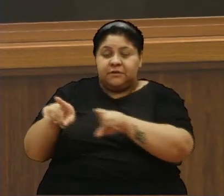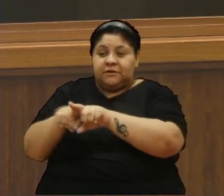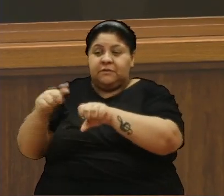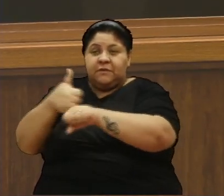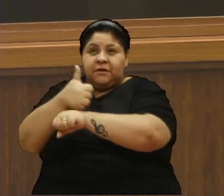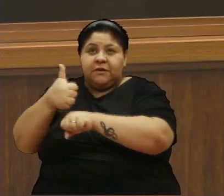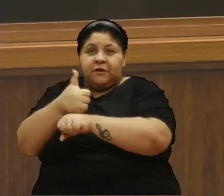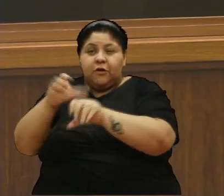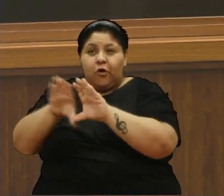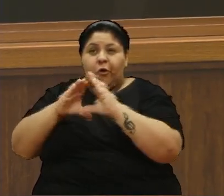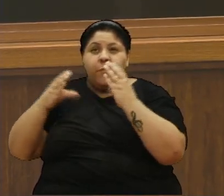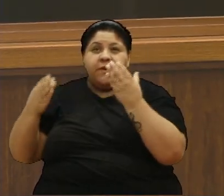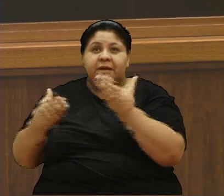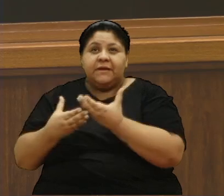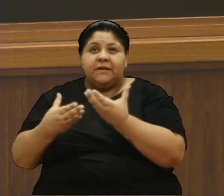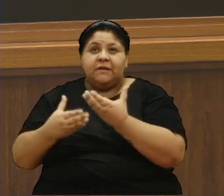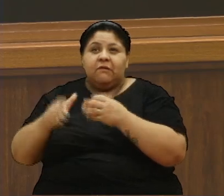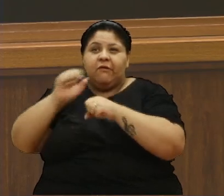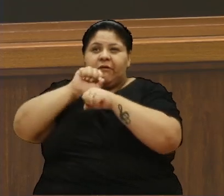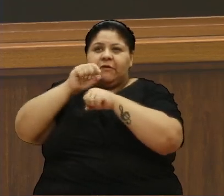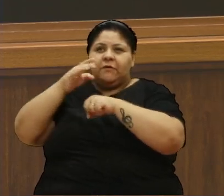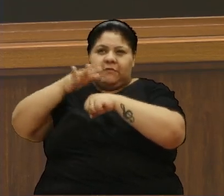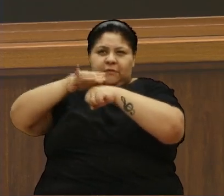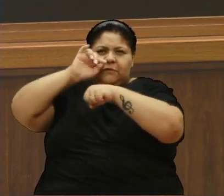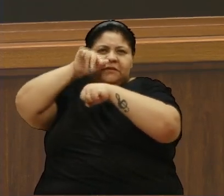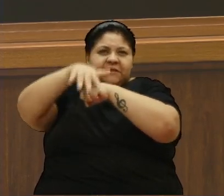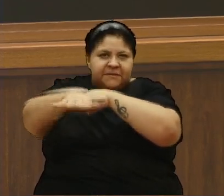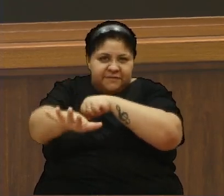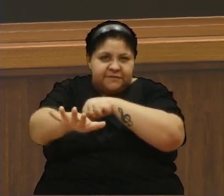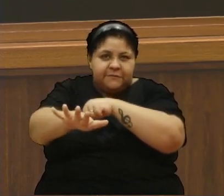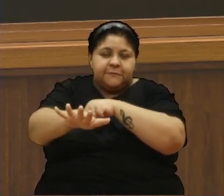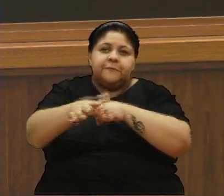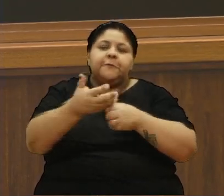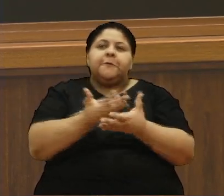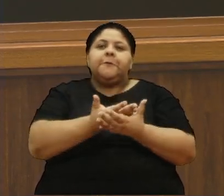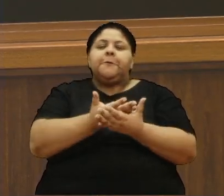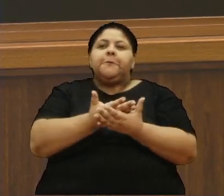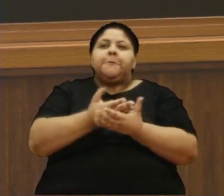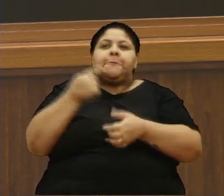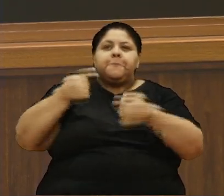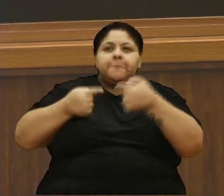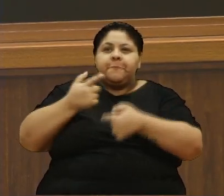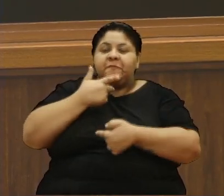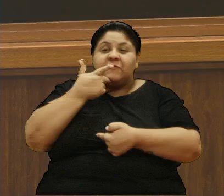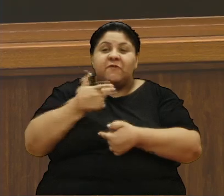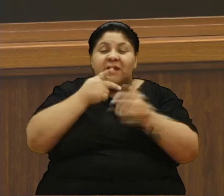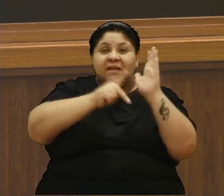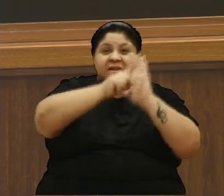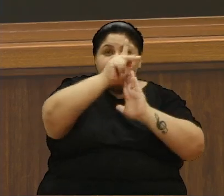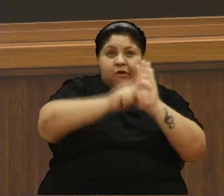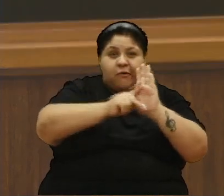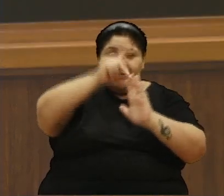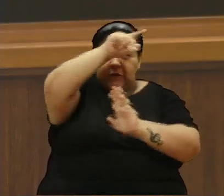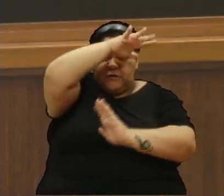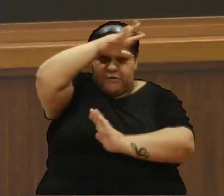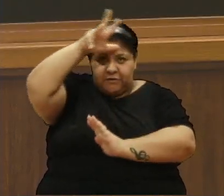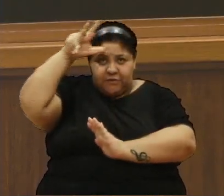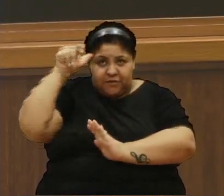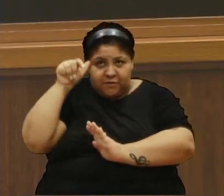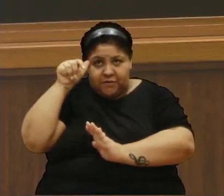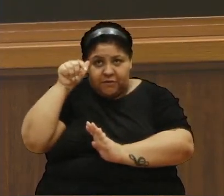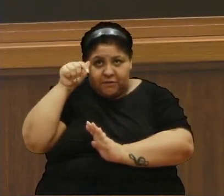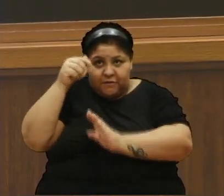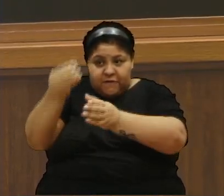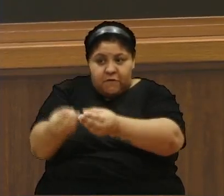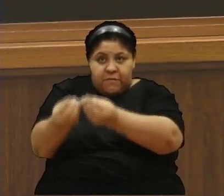endemias. E aí, no meio daquele debate todo, foi levantado este projeto do Executivo que veio para